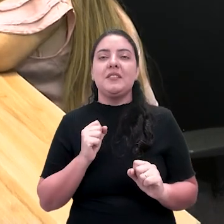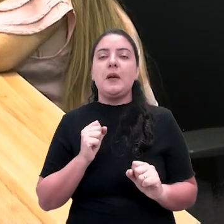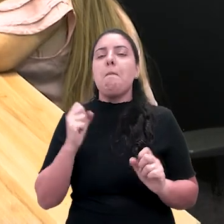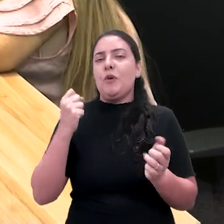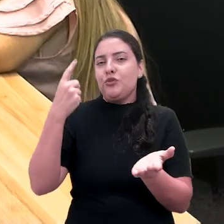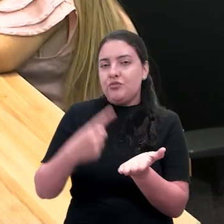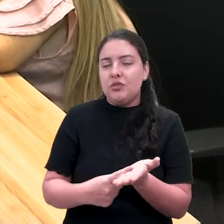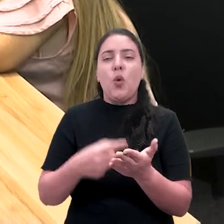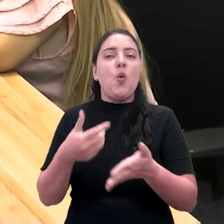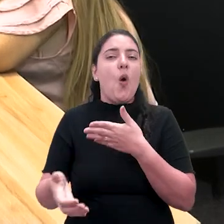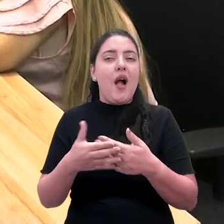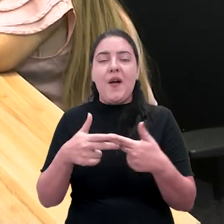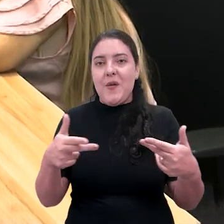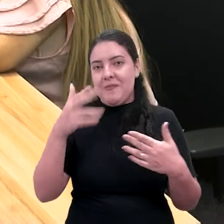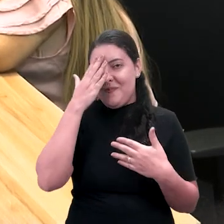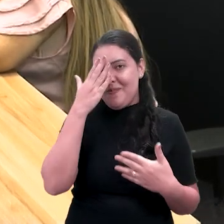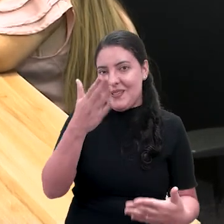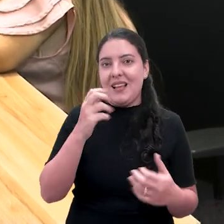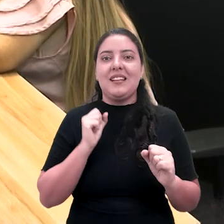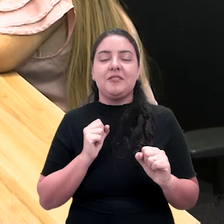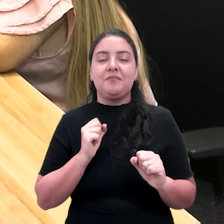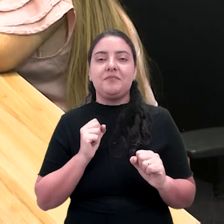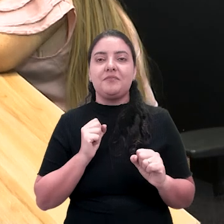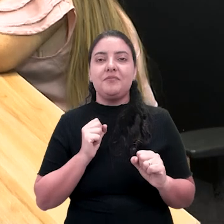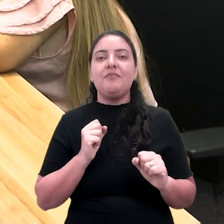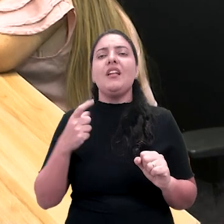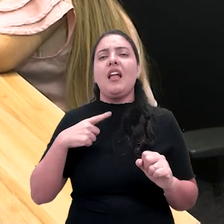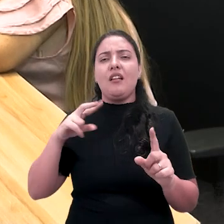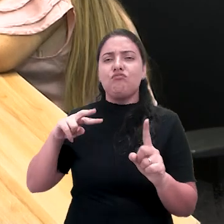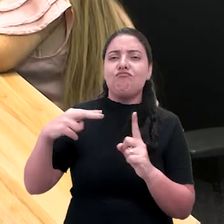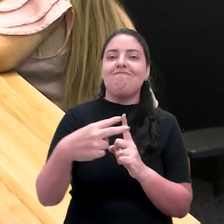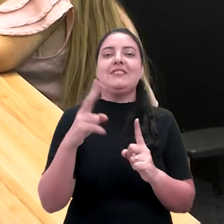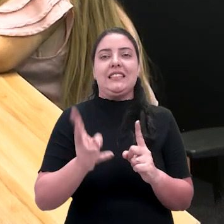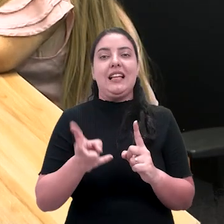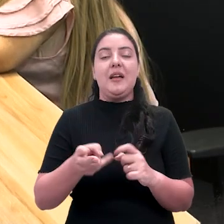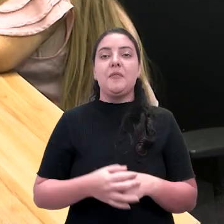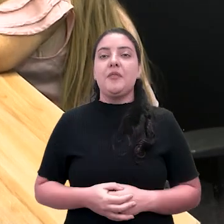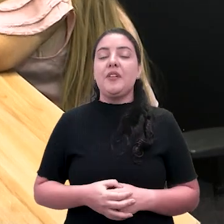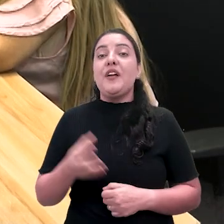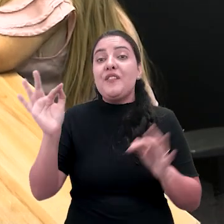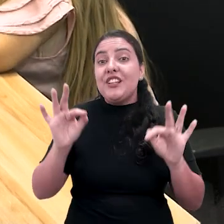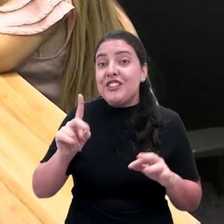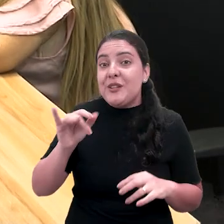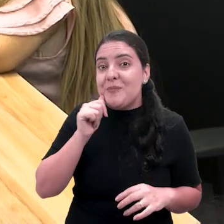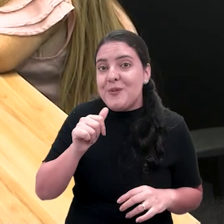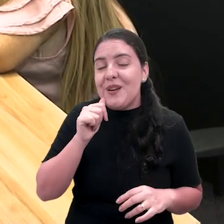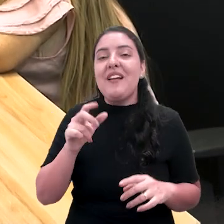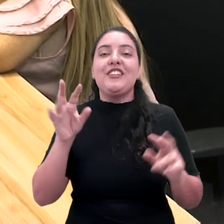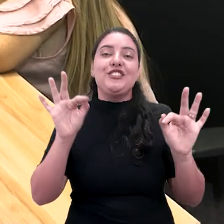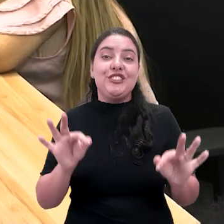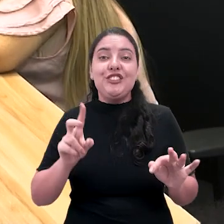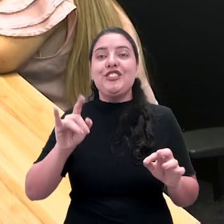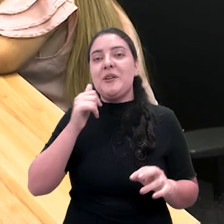você puder. Eu que agradeço. Estamos aqui. O convite. A gente quer dar mais visibilidade sempre. Feliz Dia da Mulher, feliz Dia das Mães. Obrigada.